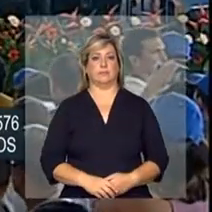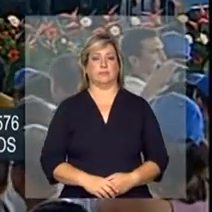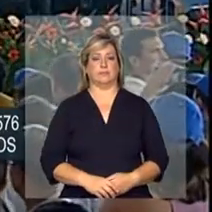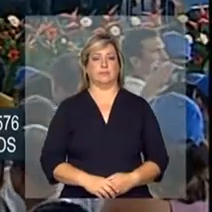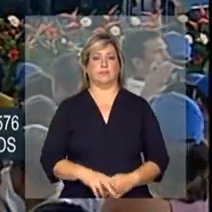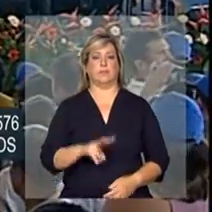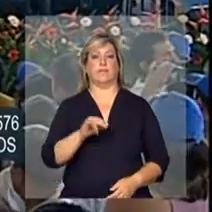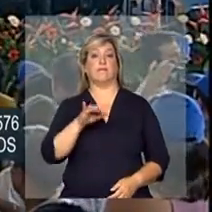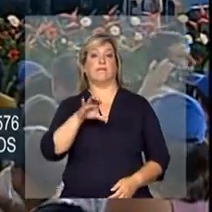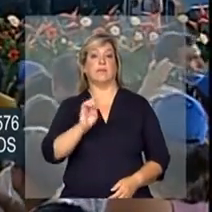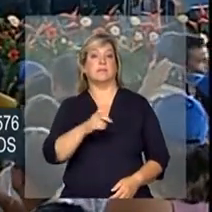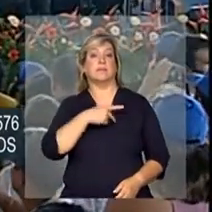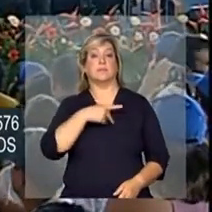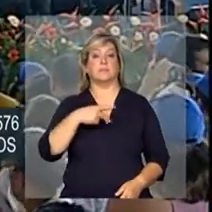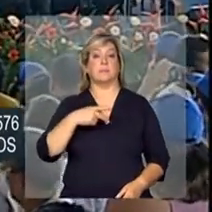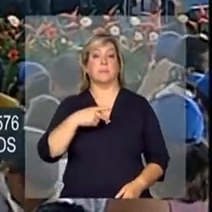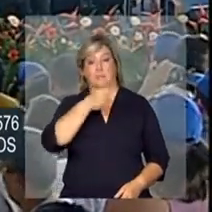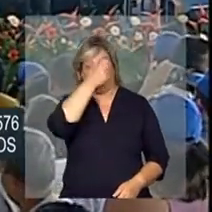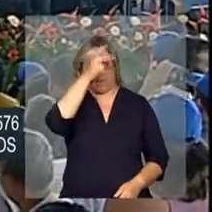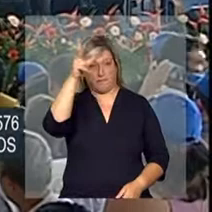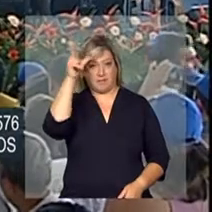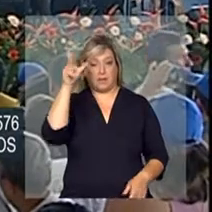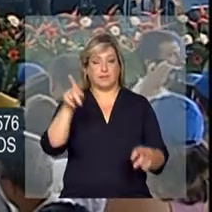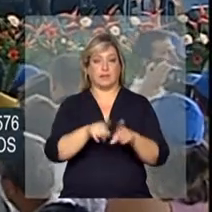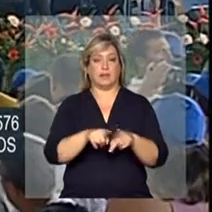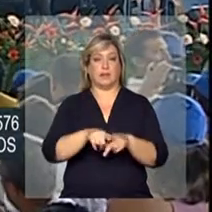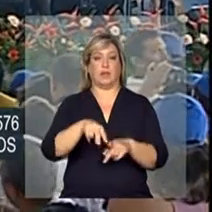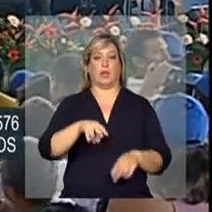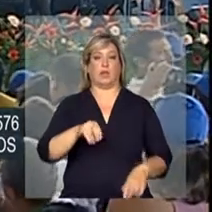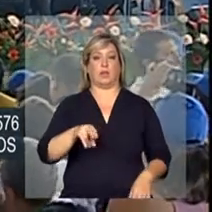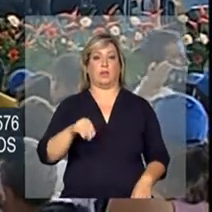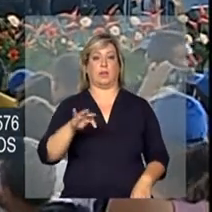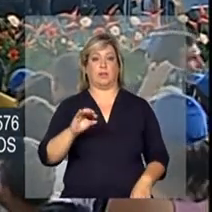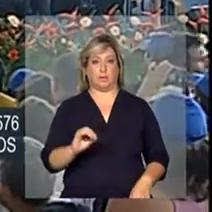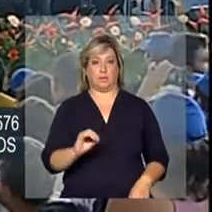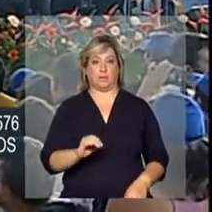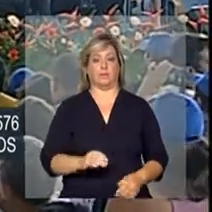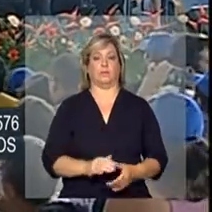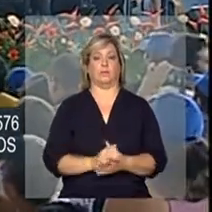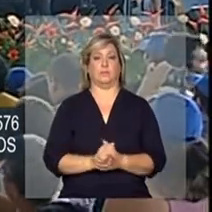O vice-prefeito Nonato Bandeira.